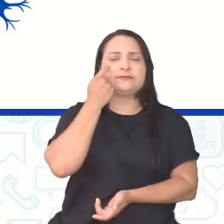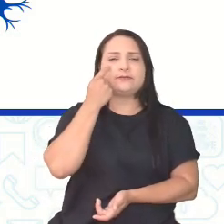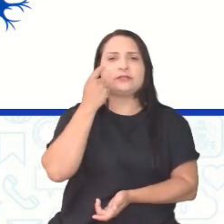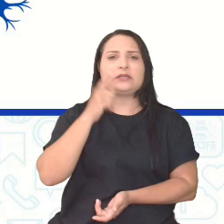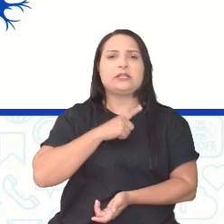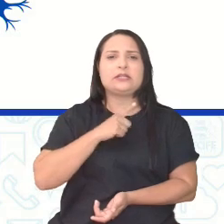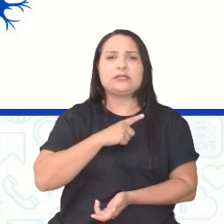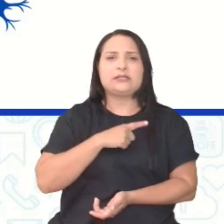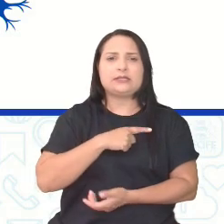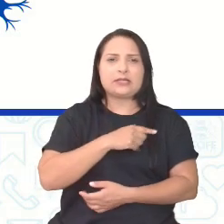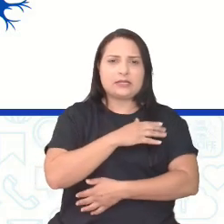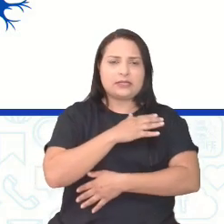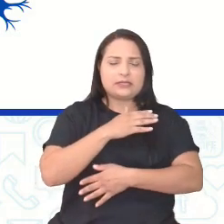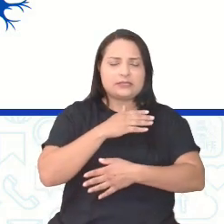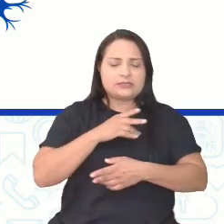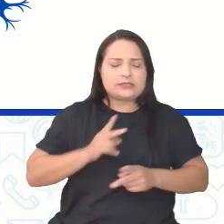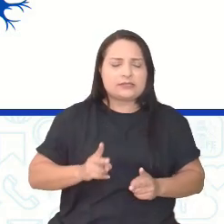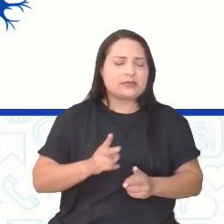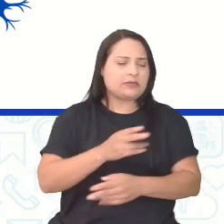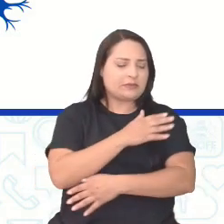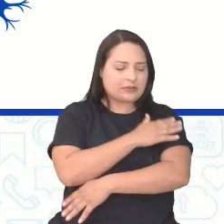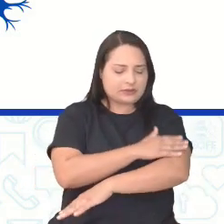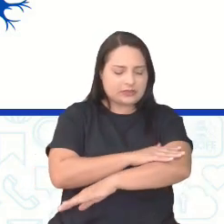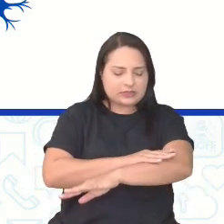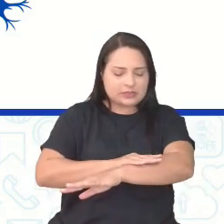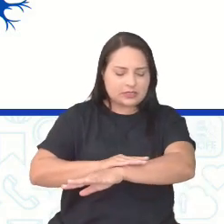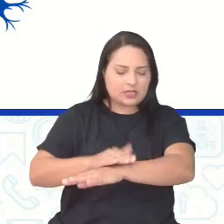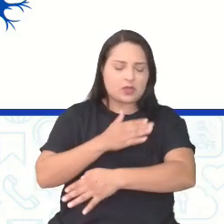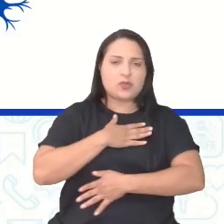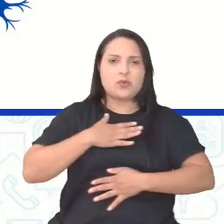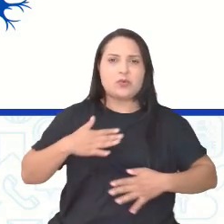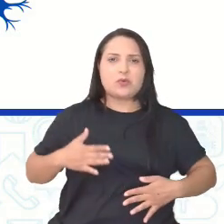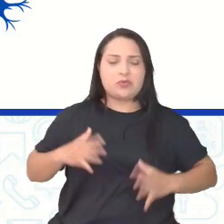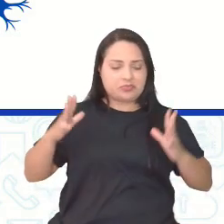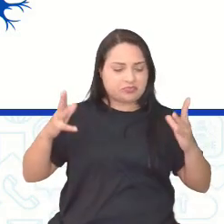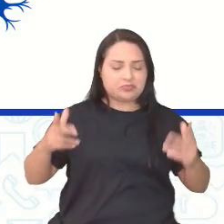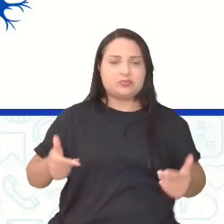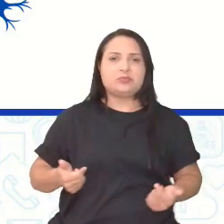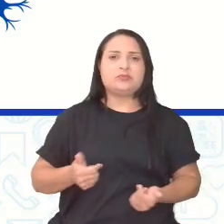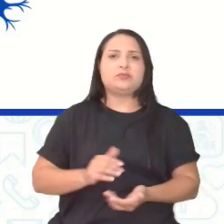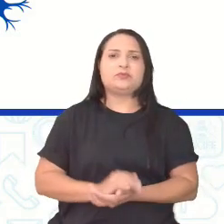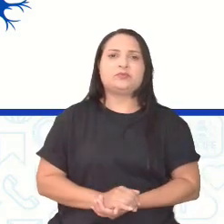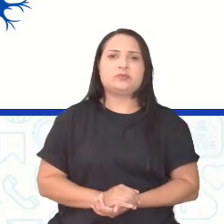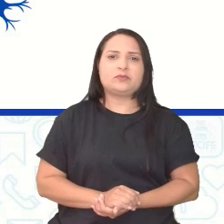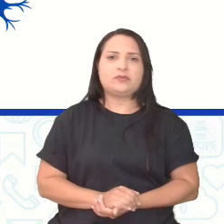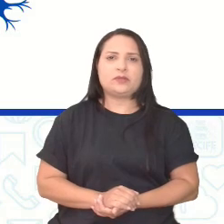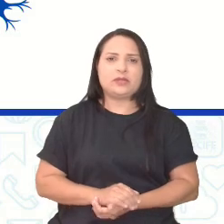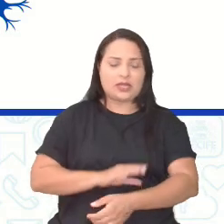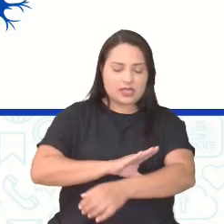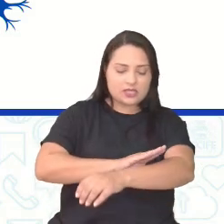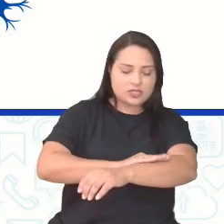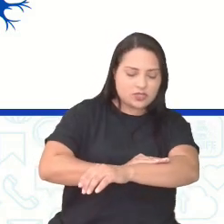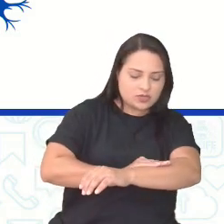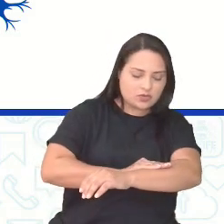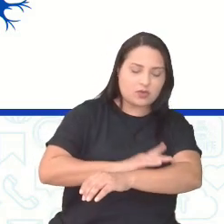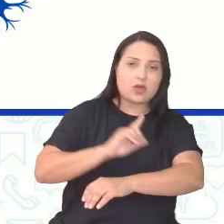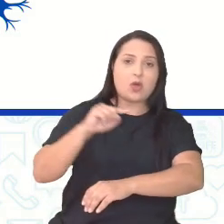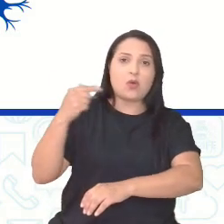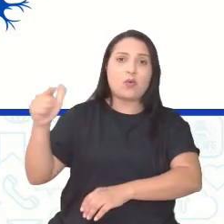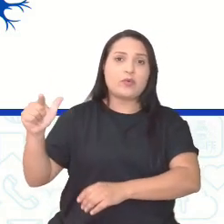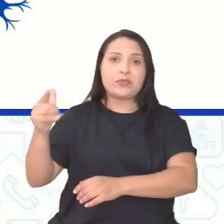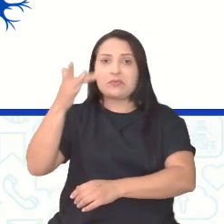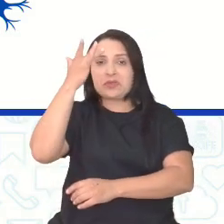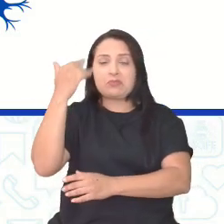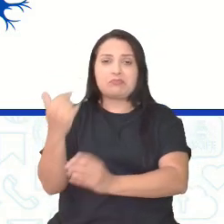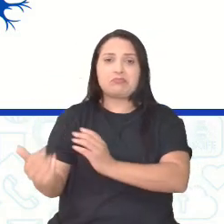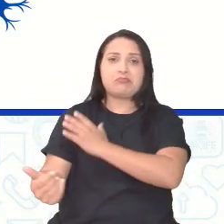do nosso corpo. E aí, a partir do tato, a gente consegue, né, perceber o que nos toca ou o que a gente está tocando também. Outra coisa